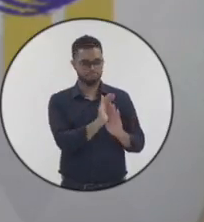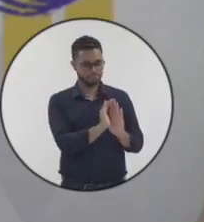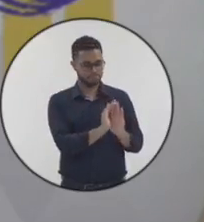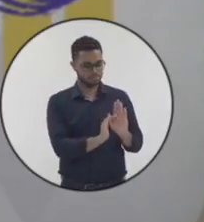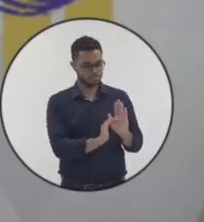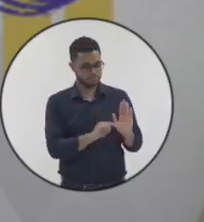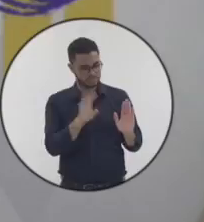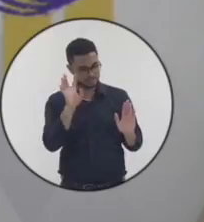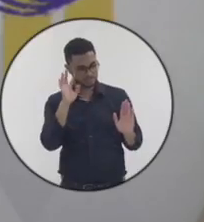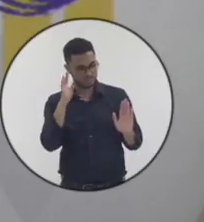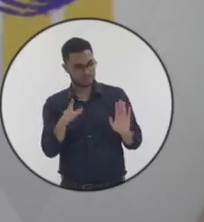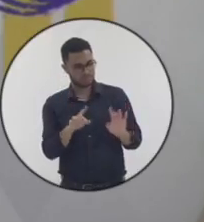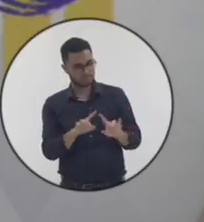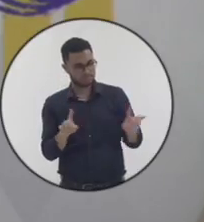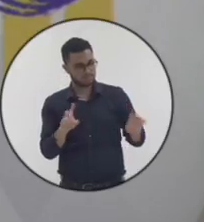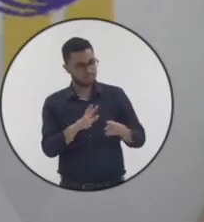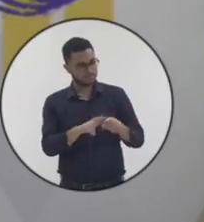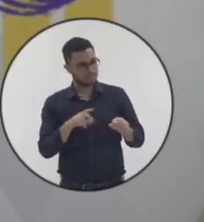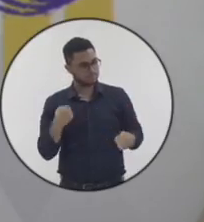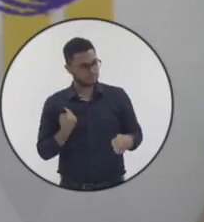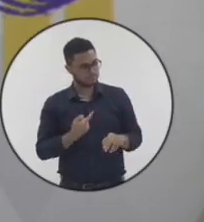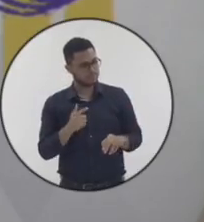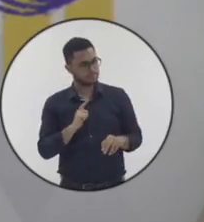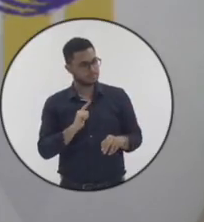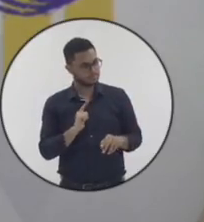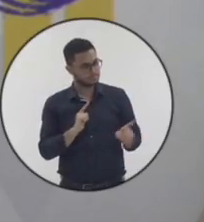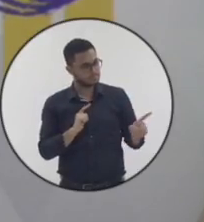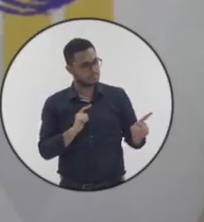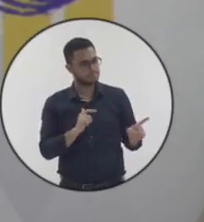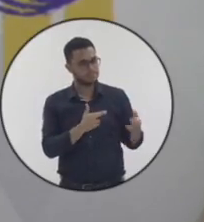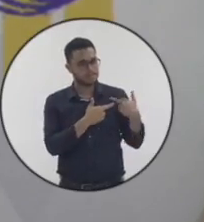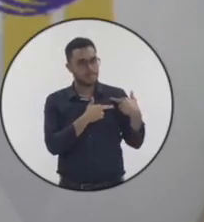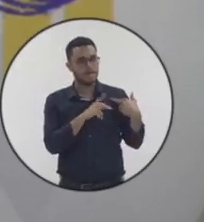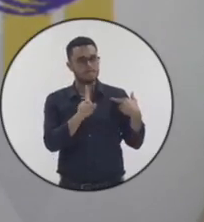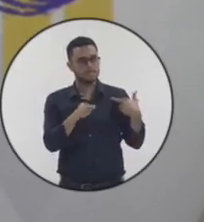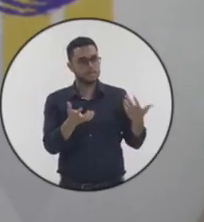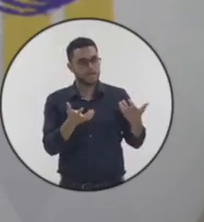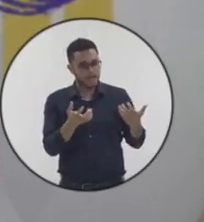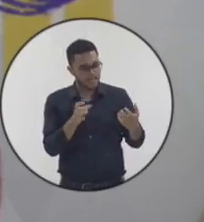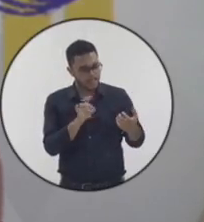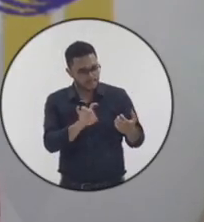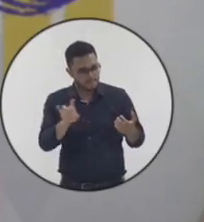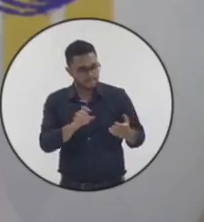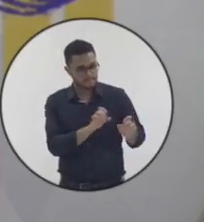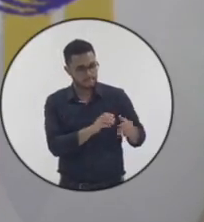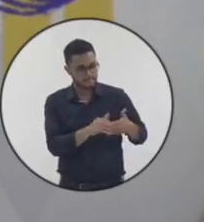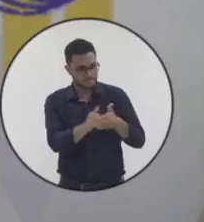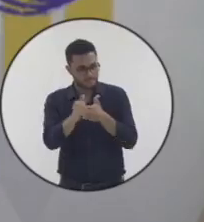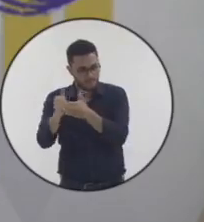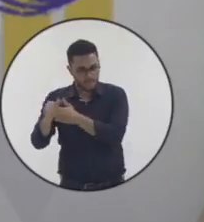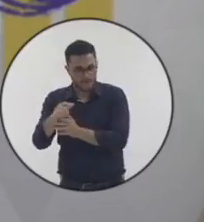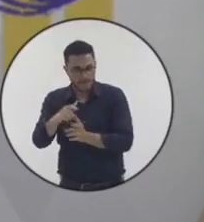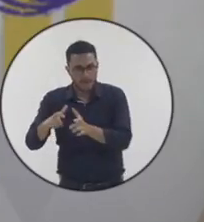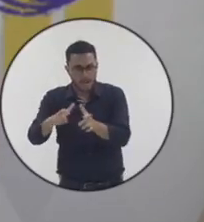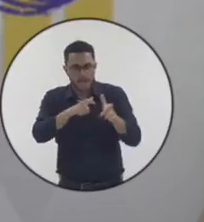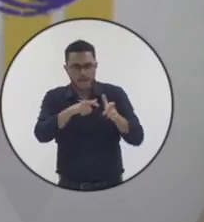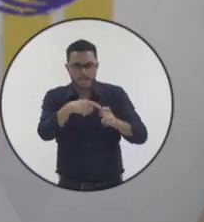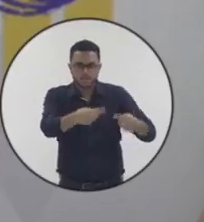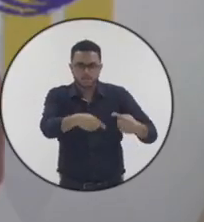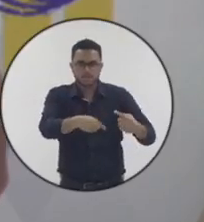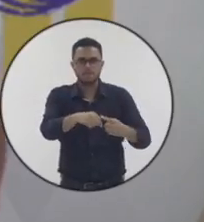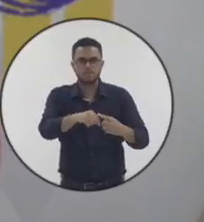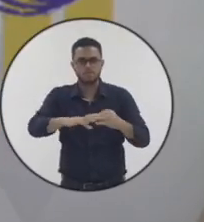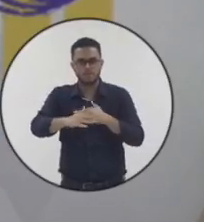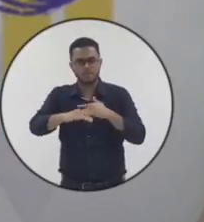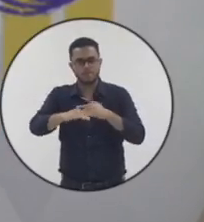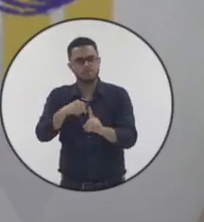resolução. Então, nós temos uma grande tarefa aqui, é de levar para cada equipamento, para cada discussão do movimento social, para cada